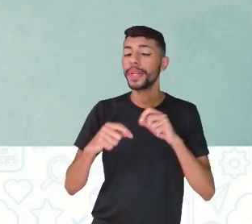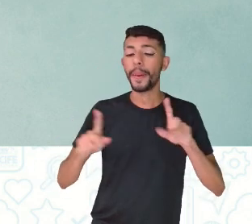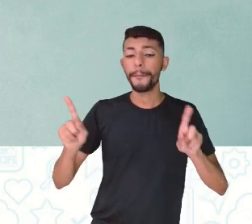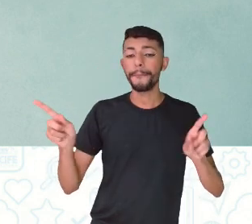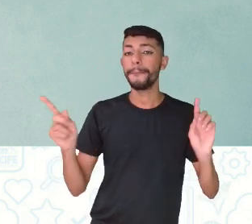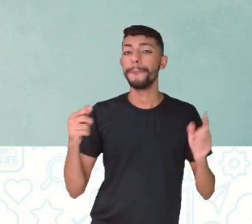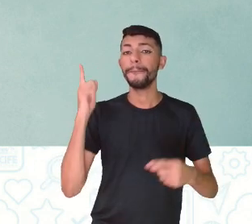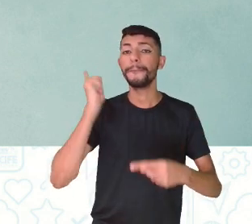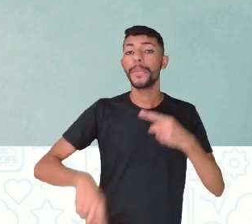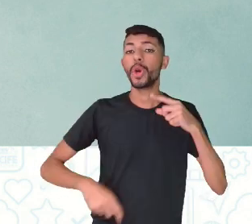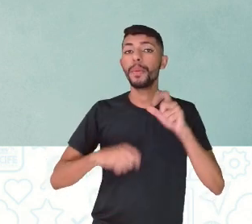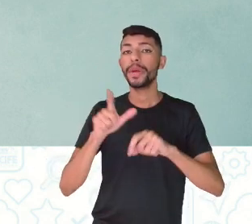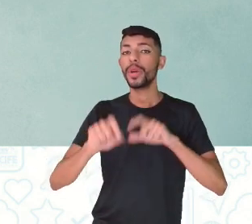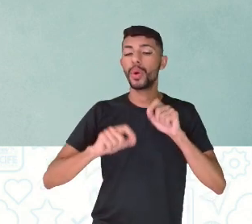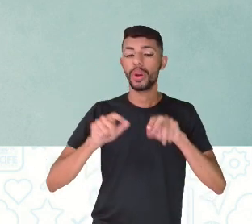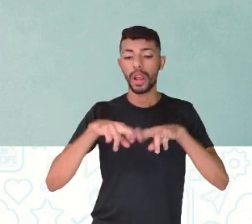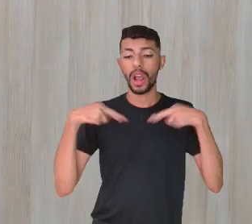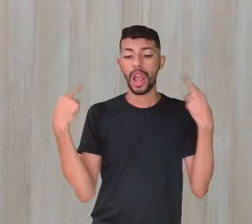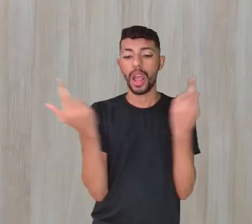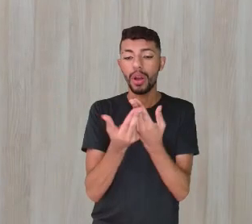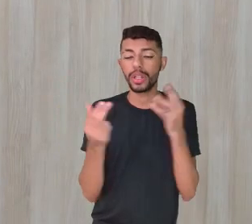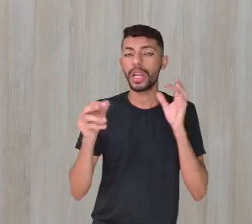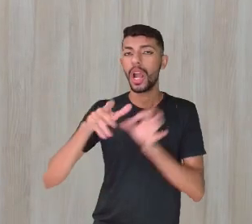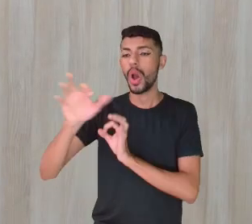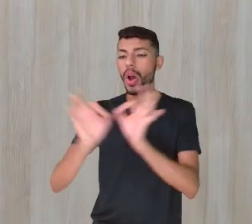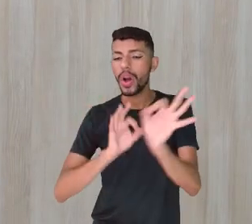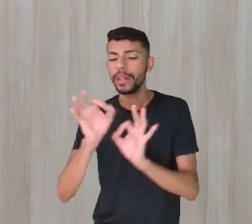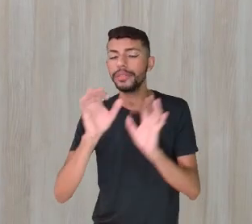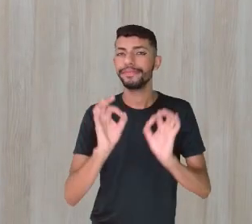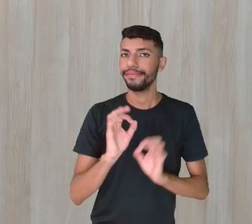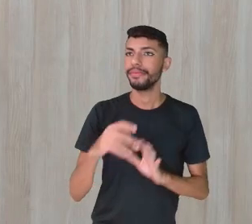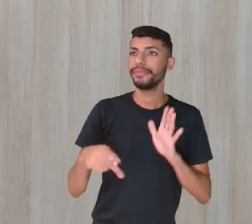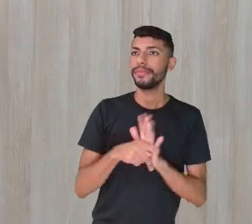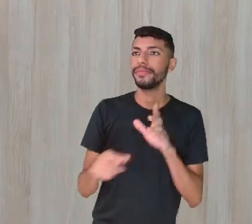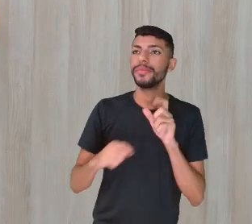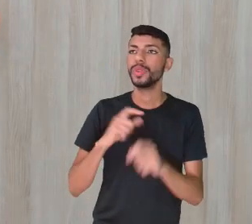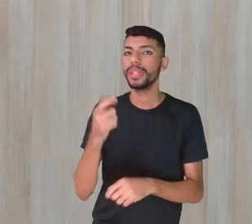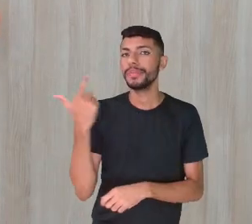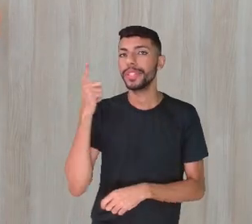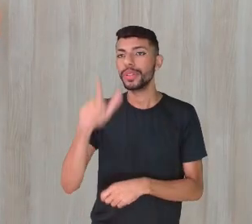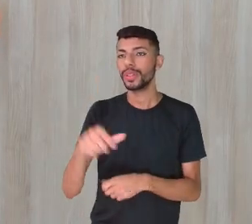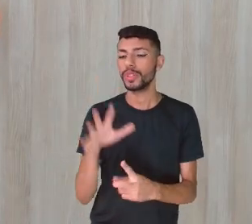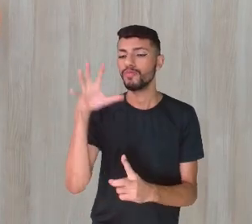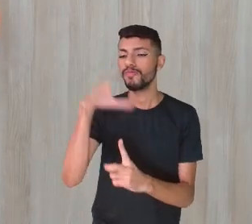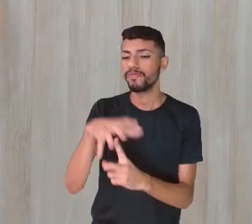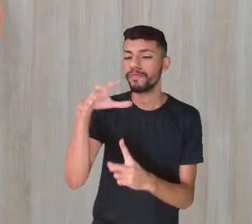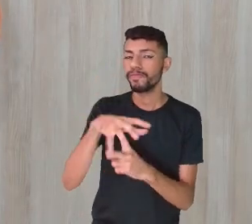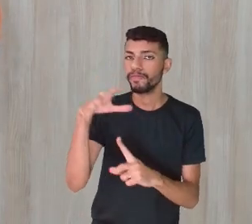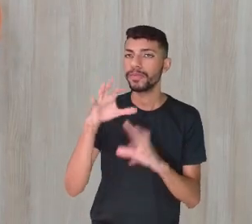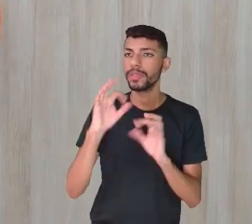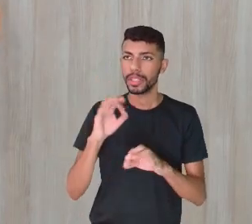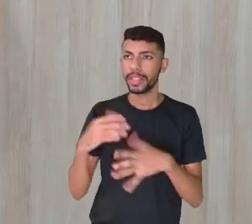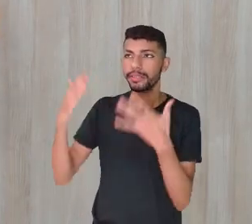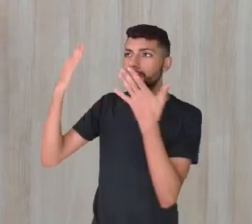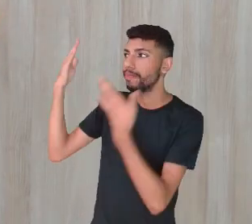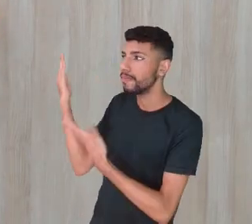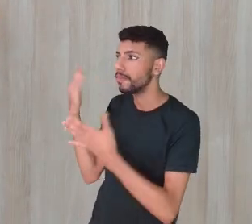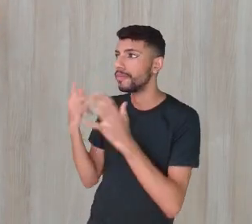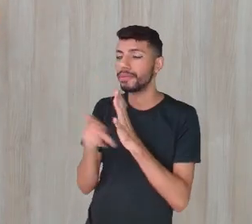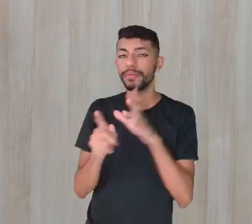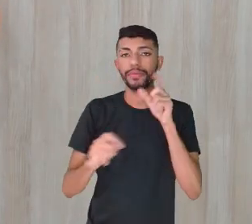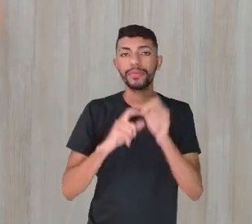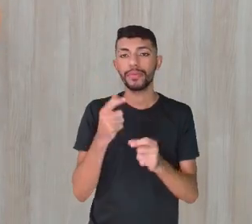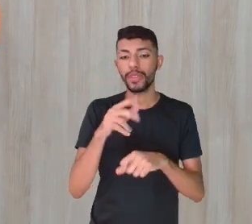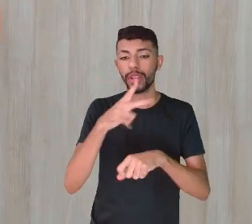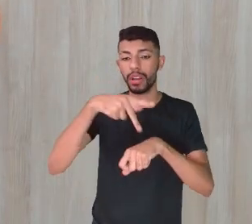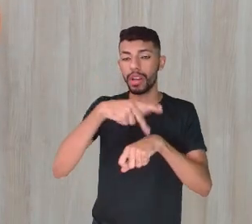das reuniões dali deles se organizarem para poder intervir, né? Essa questão aí da Inglaterra